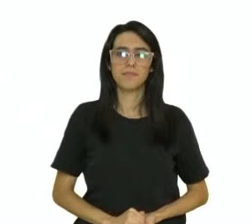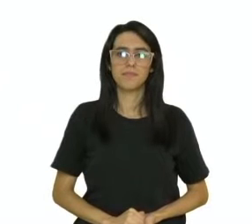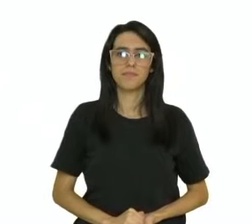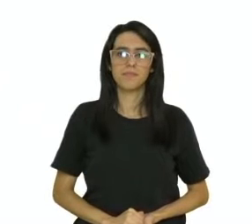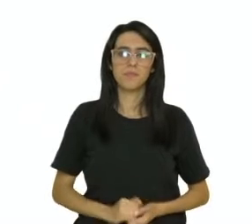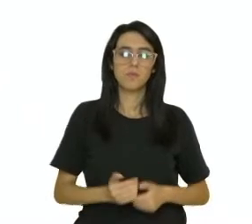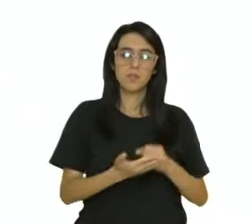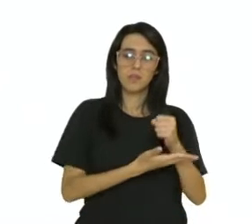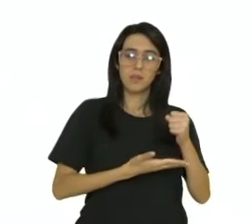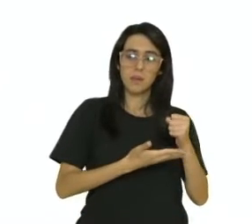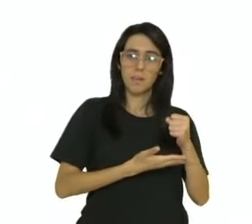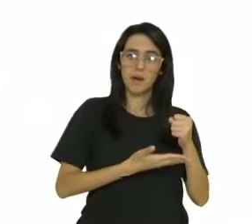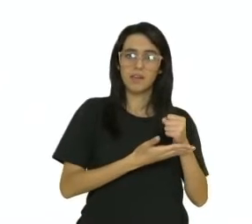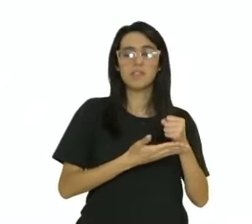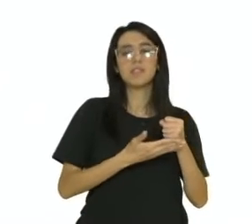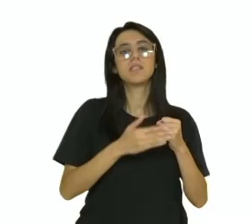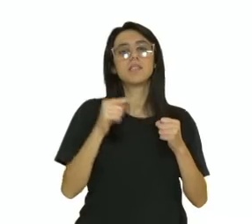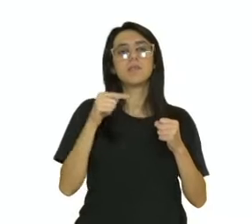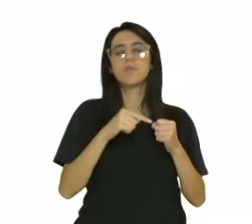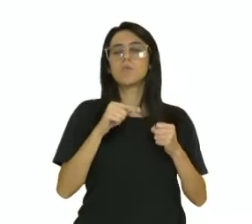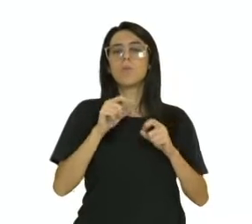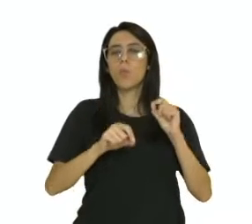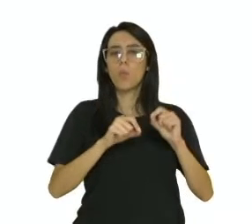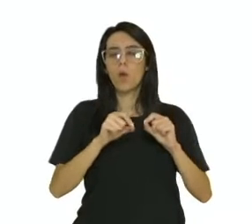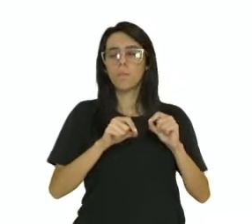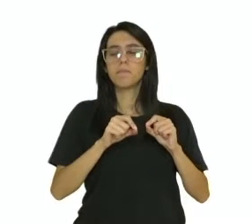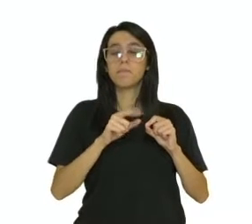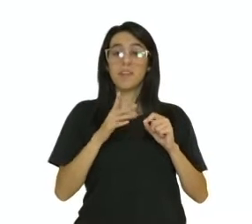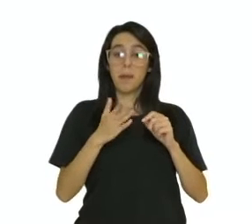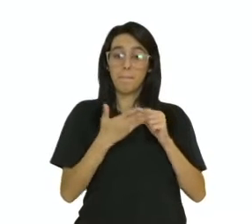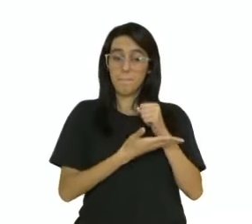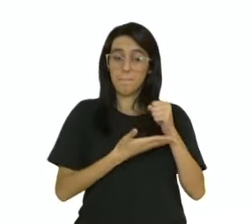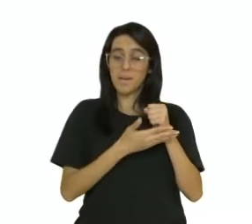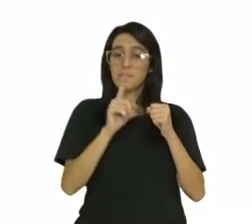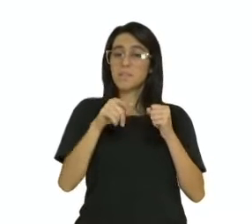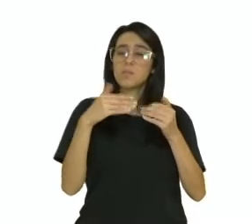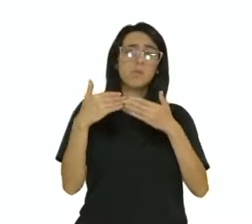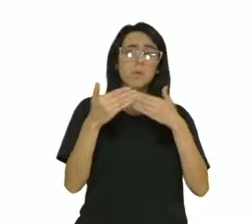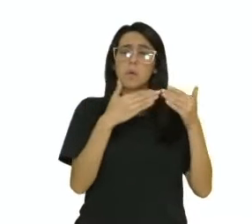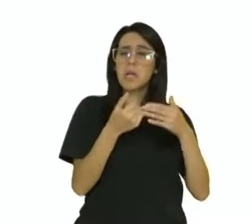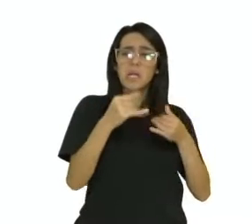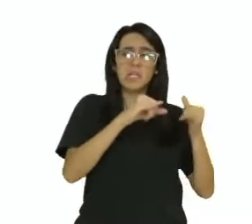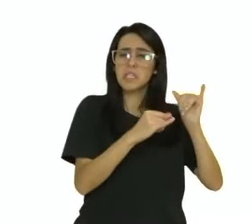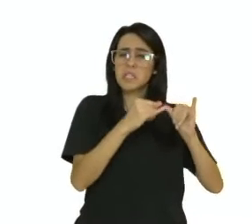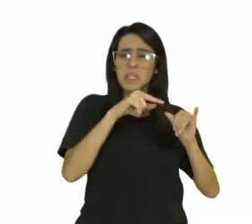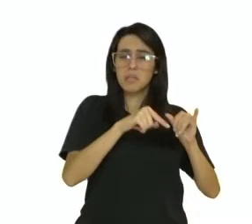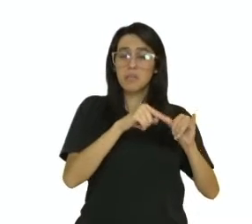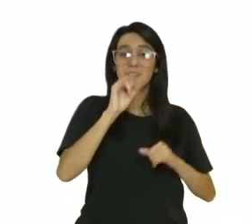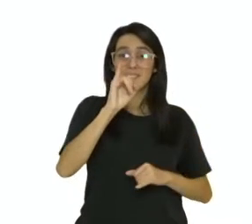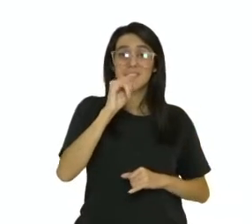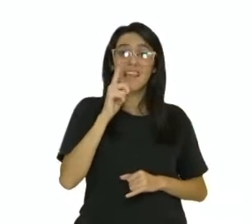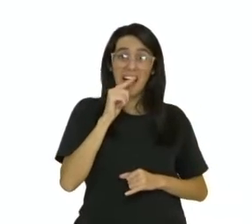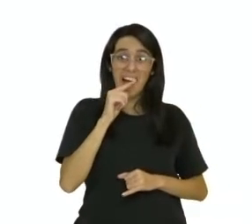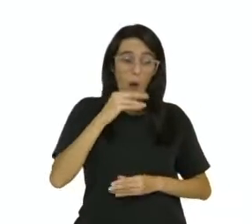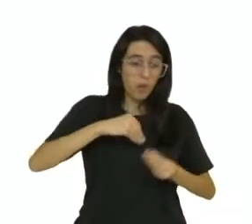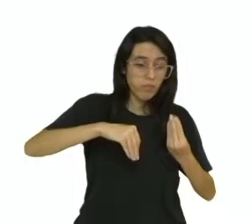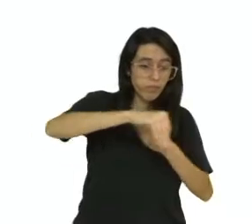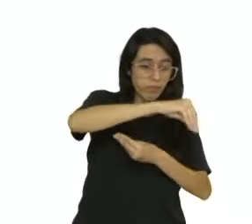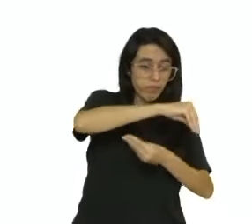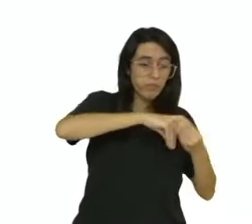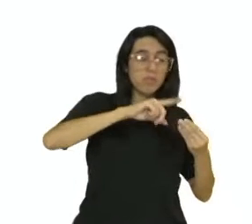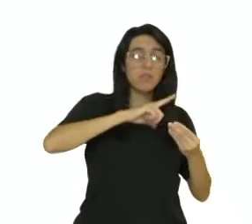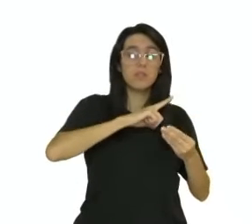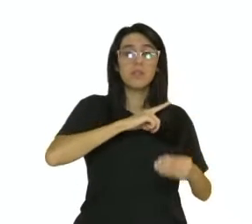Bases ou hidróxidos. Então, para o Arrhenius, uma base é qualquer espécie química que, na presença da água, aumenta